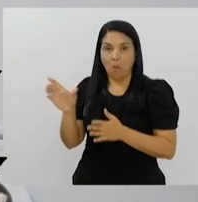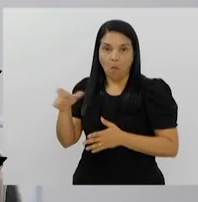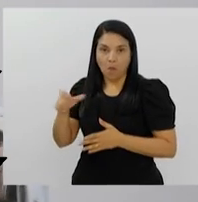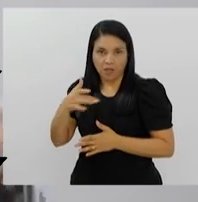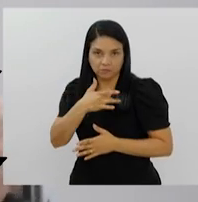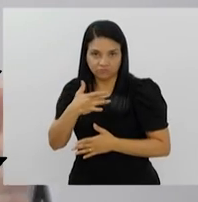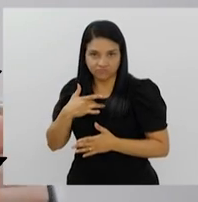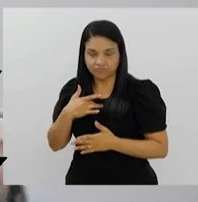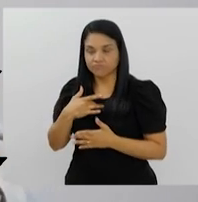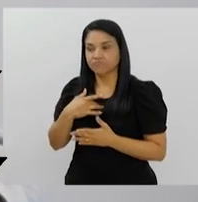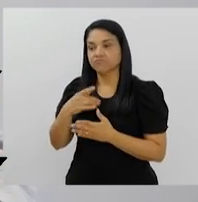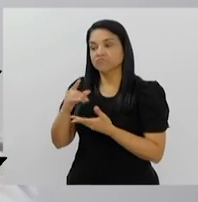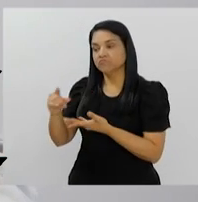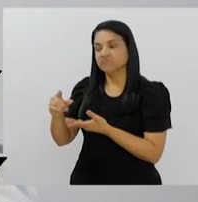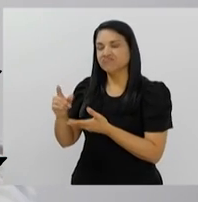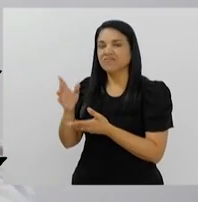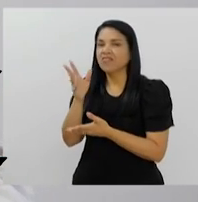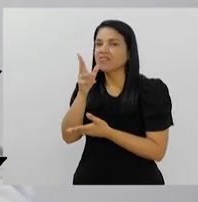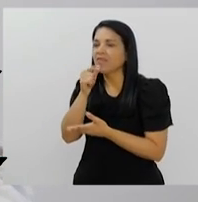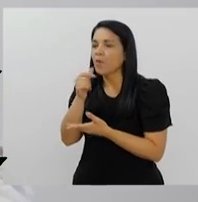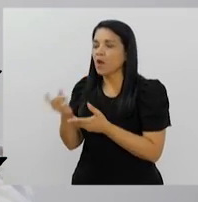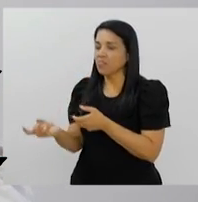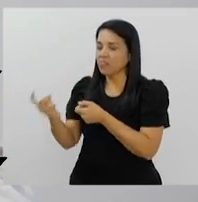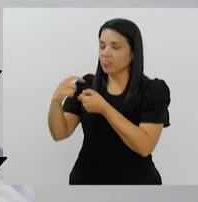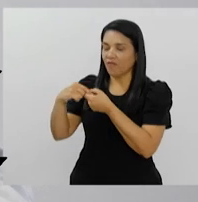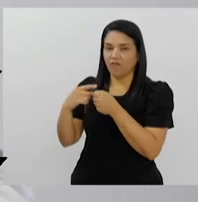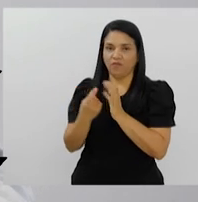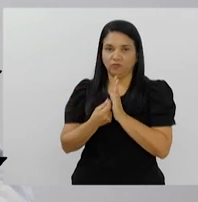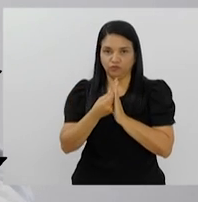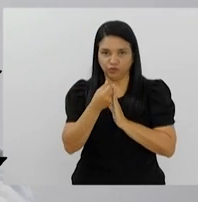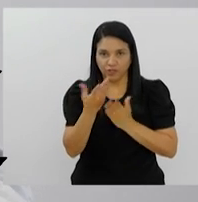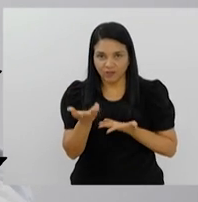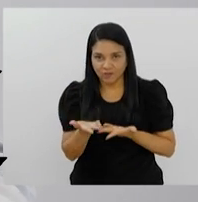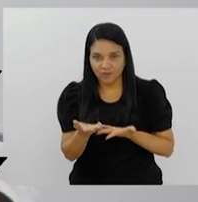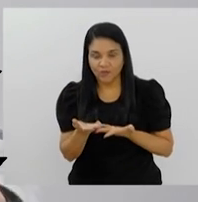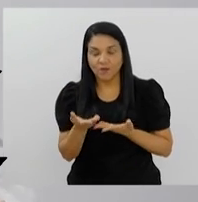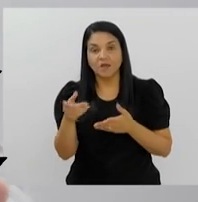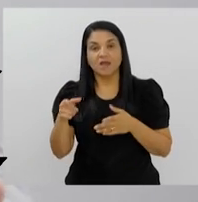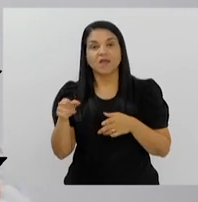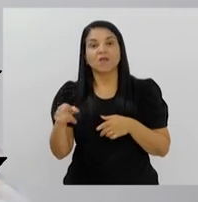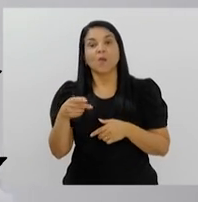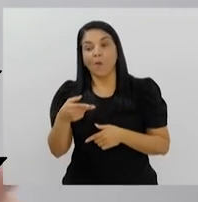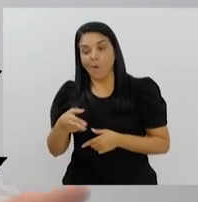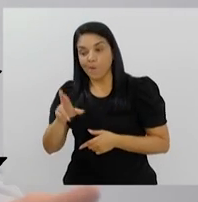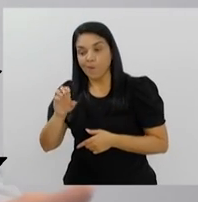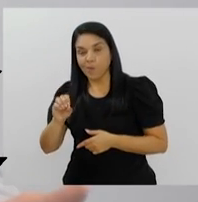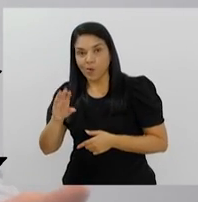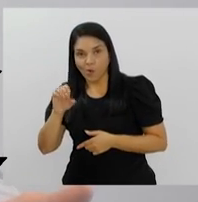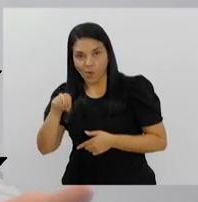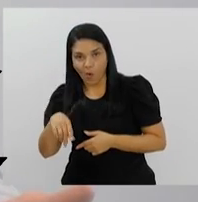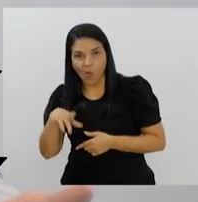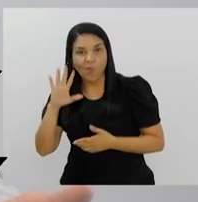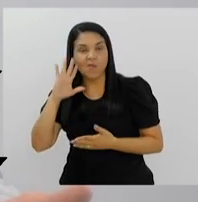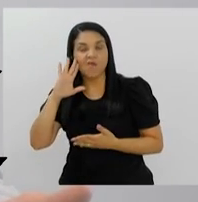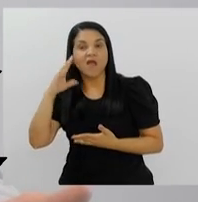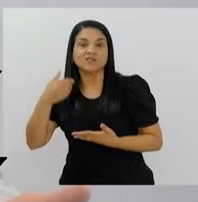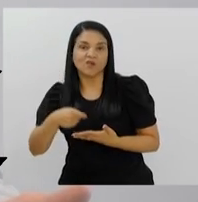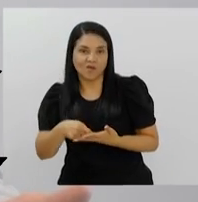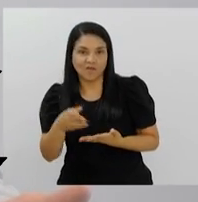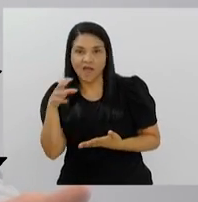muitas vezes o PROCON tem uma audiência tem uma uma audiência eles resolvem que poderiam já ter ter